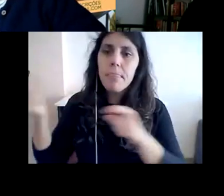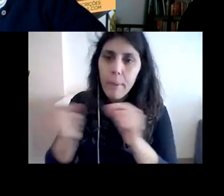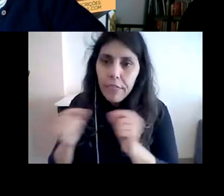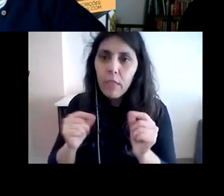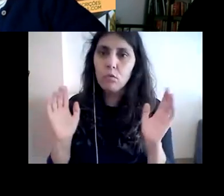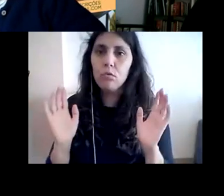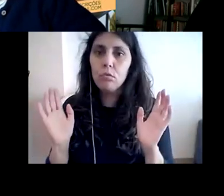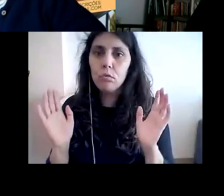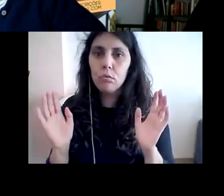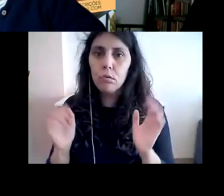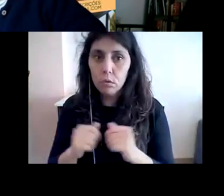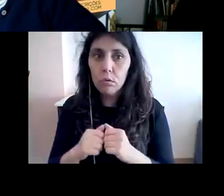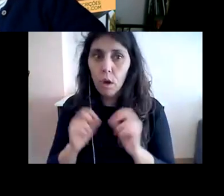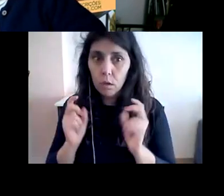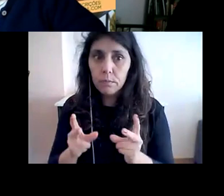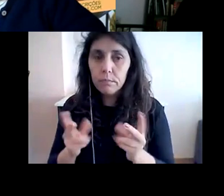suficientemente longe.